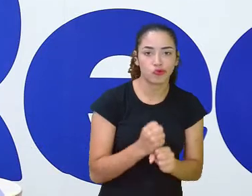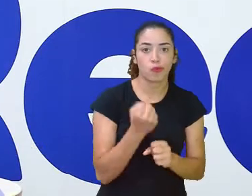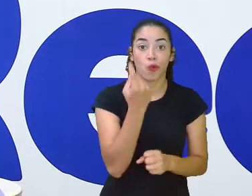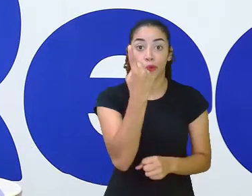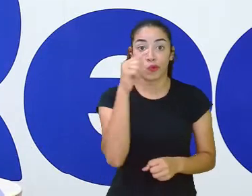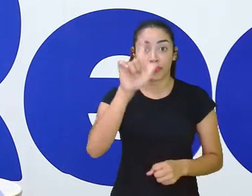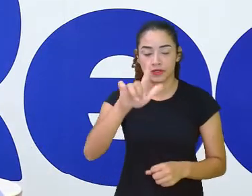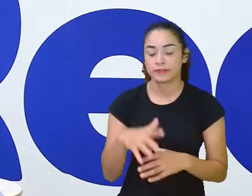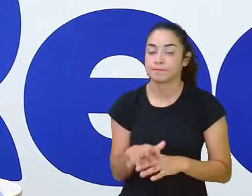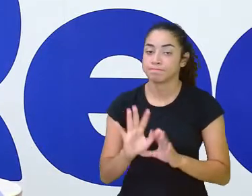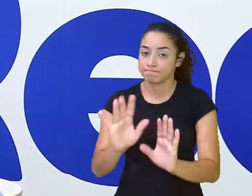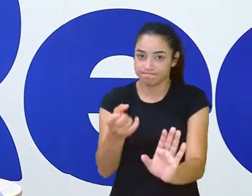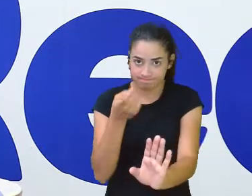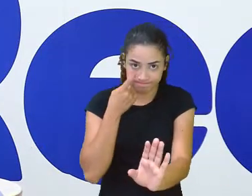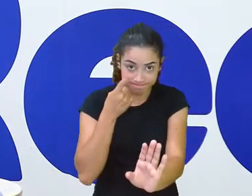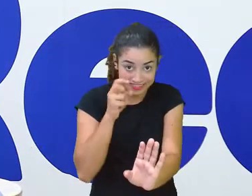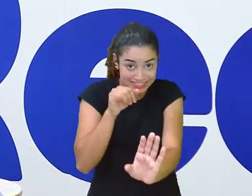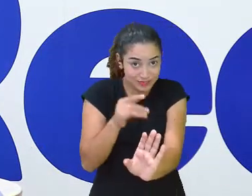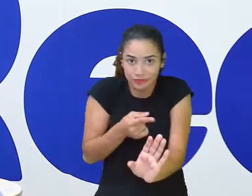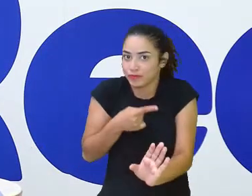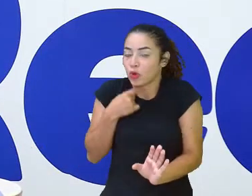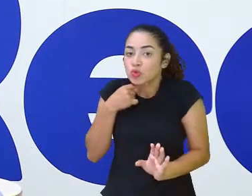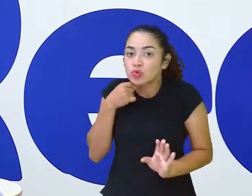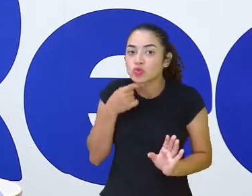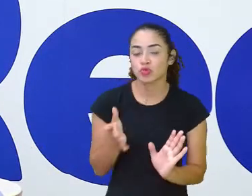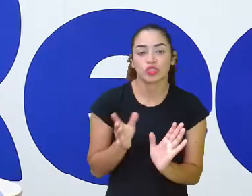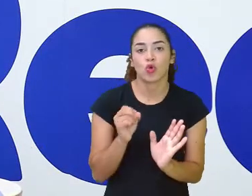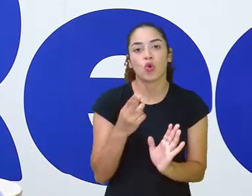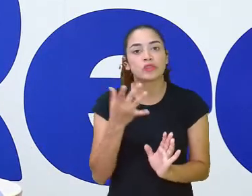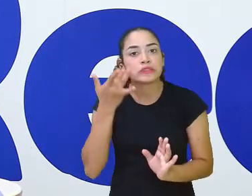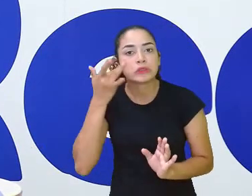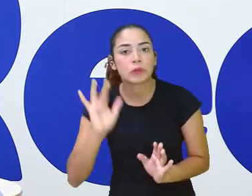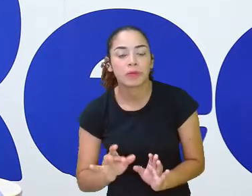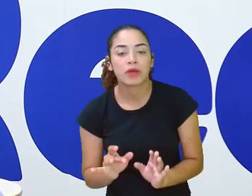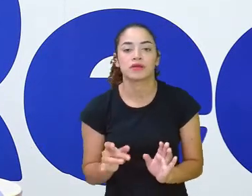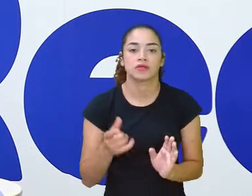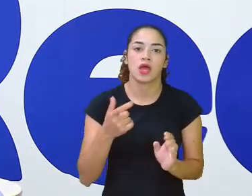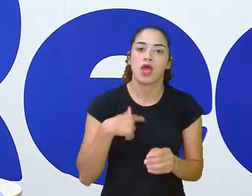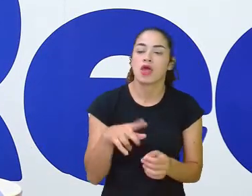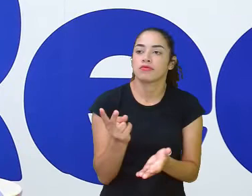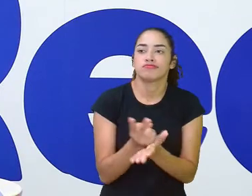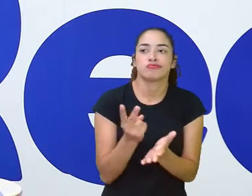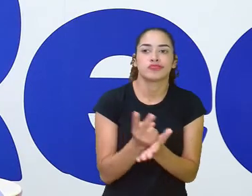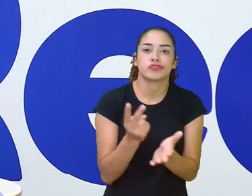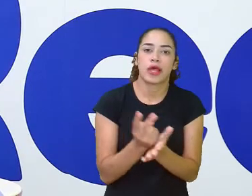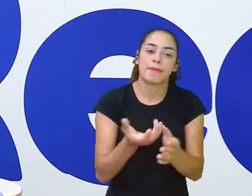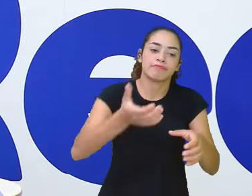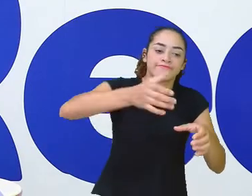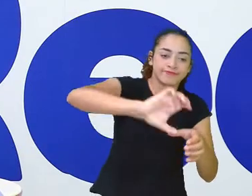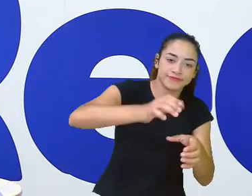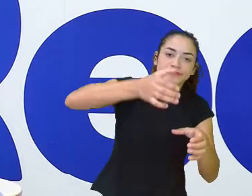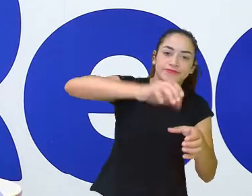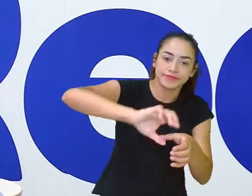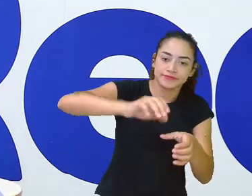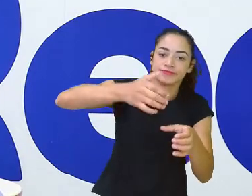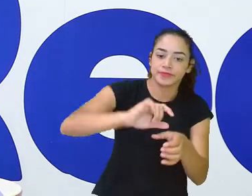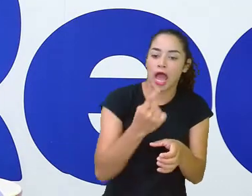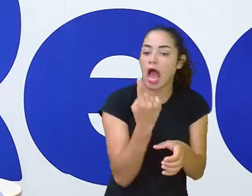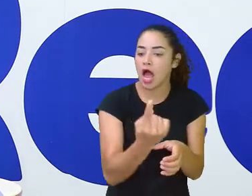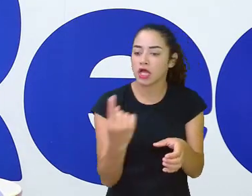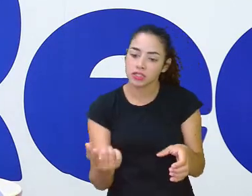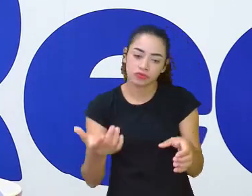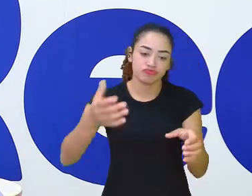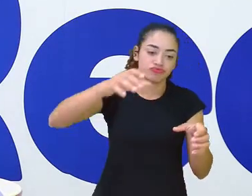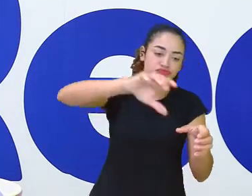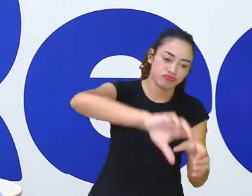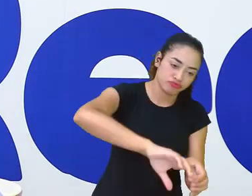se eu não soubesse fazer de cara, eu vou ser bem sincera, eu ia encher de 1 por 1 até ver como é que dava. Eu botava primeiro um